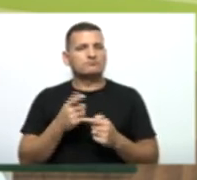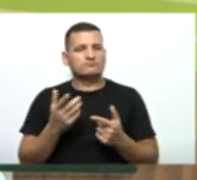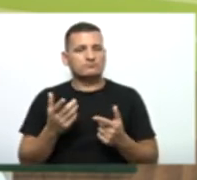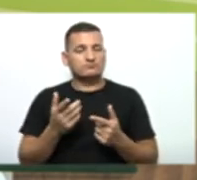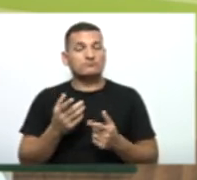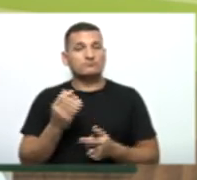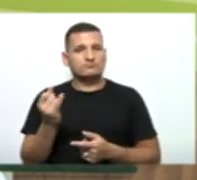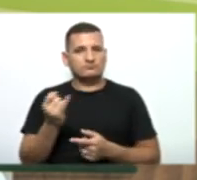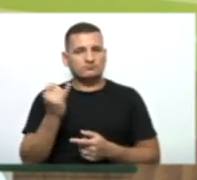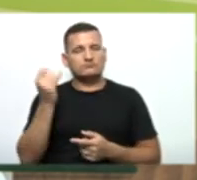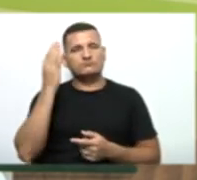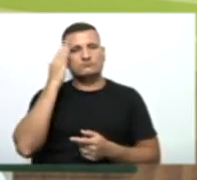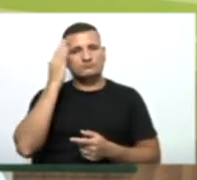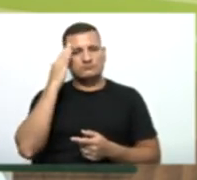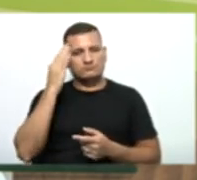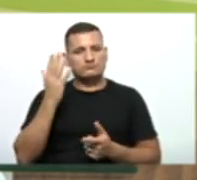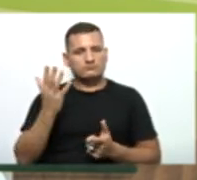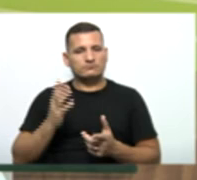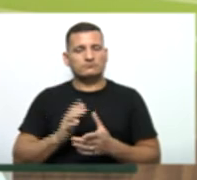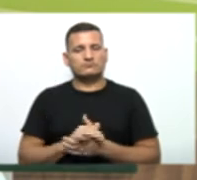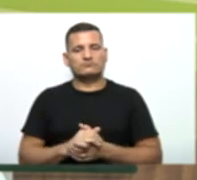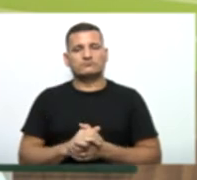muito importante saber disso.